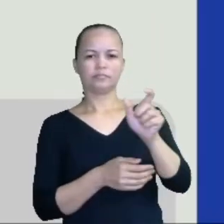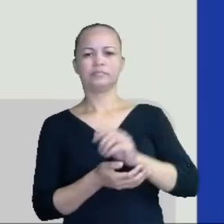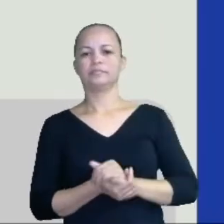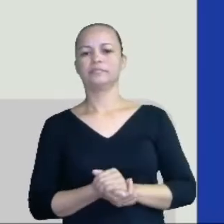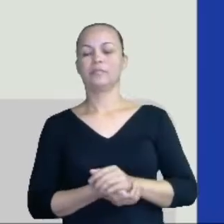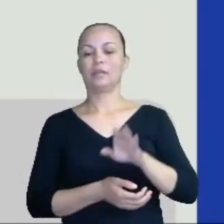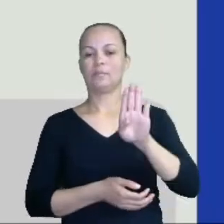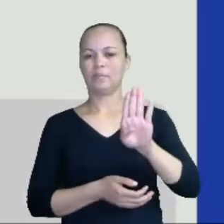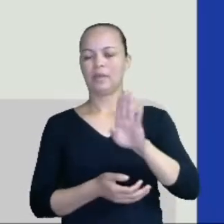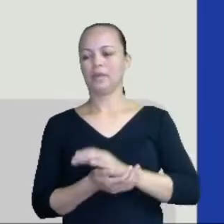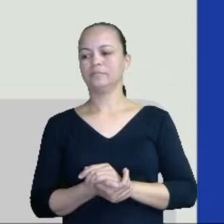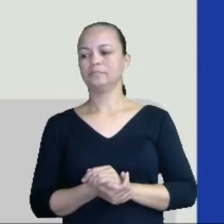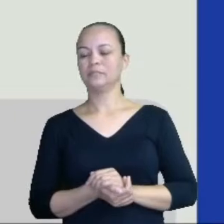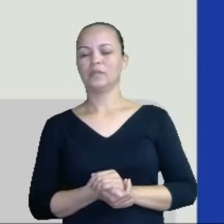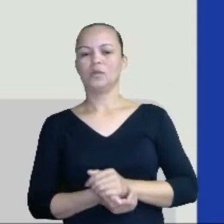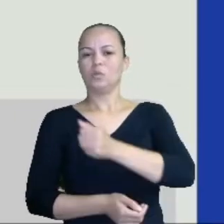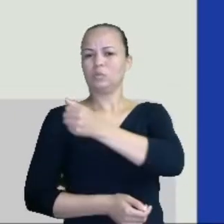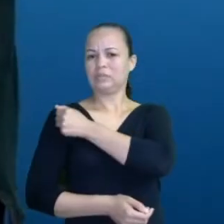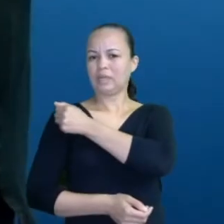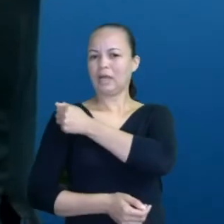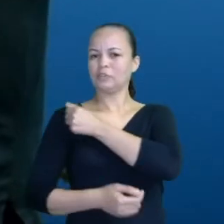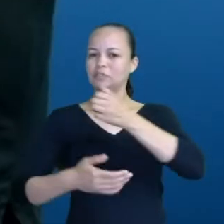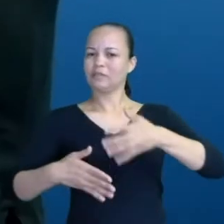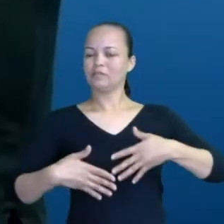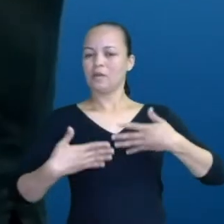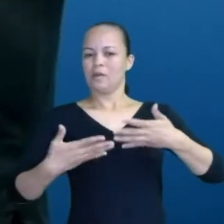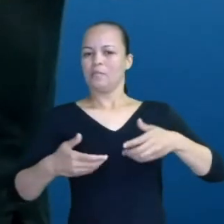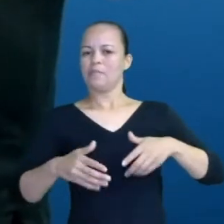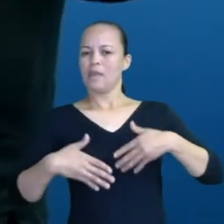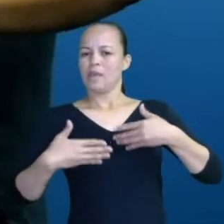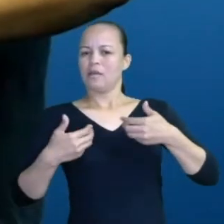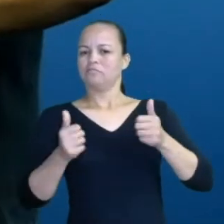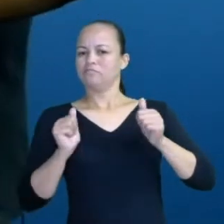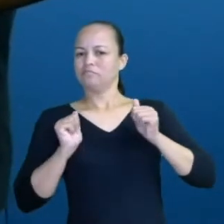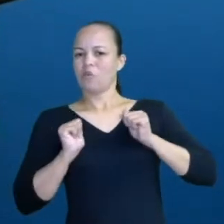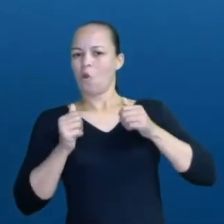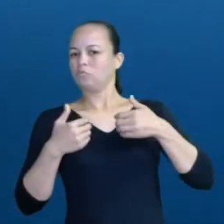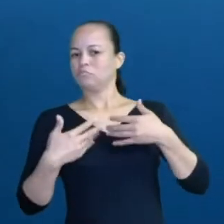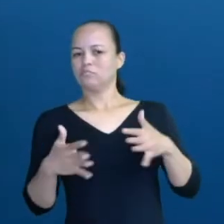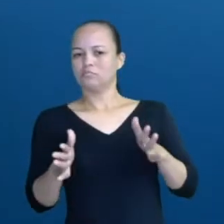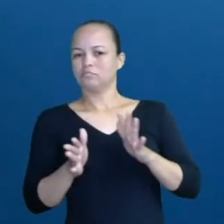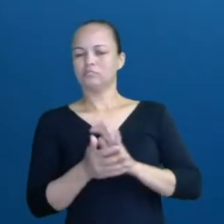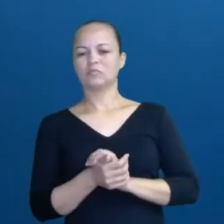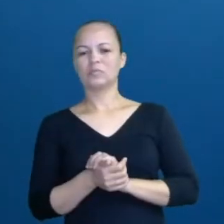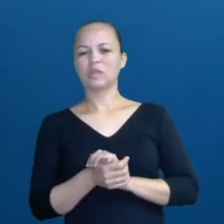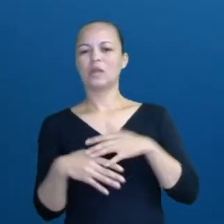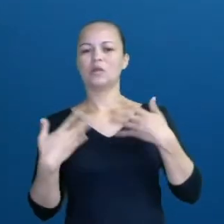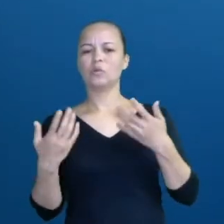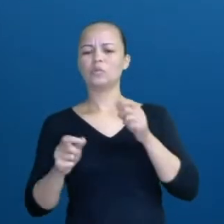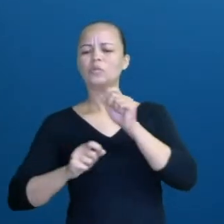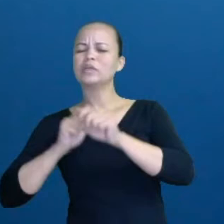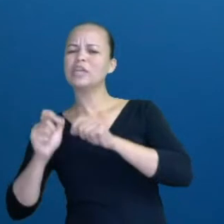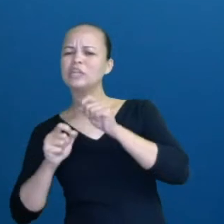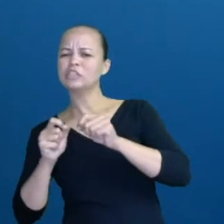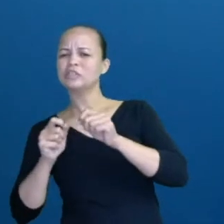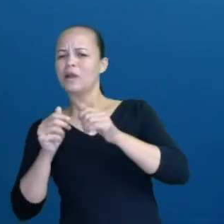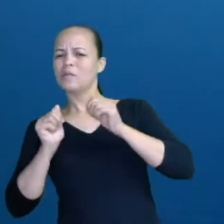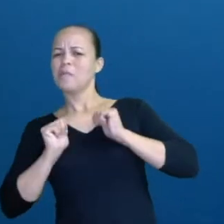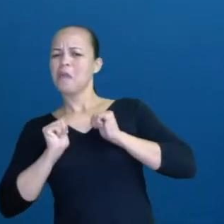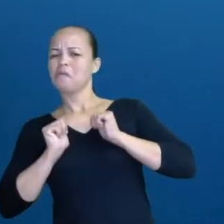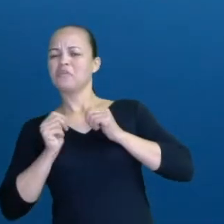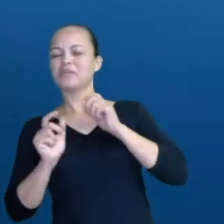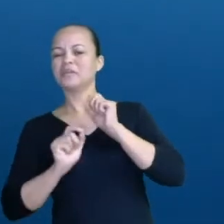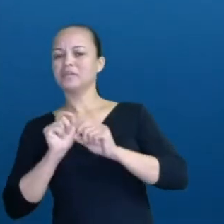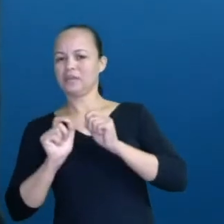alunos estavam bem à vontade. Quem estava bem à vontade? Logo vem a resposta. Os alunos. Os